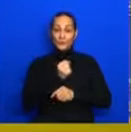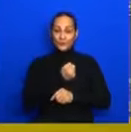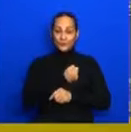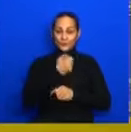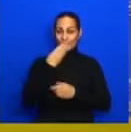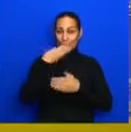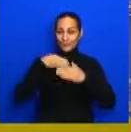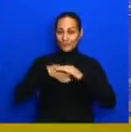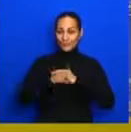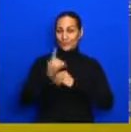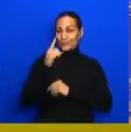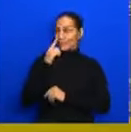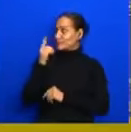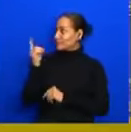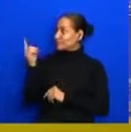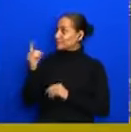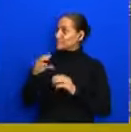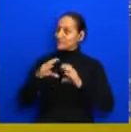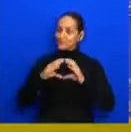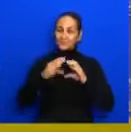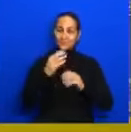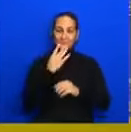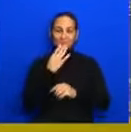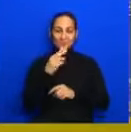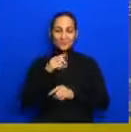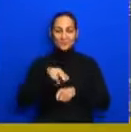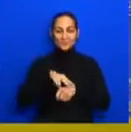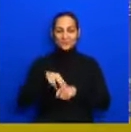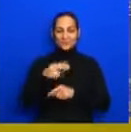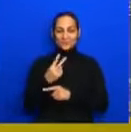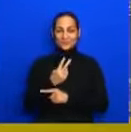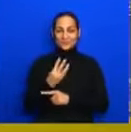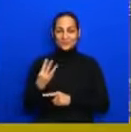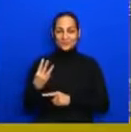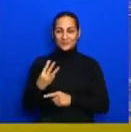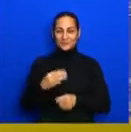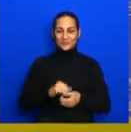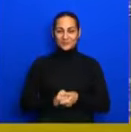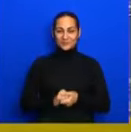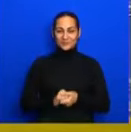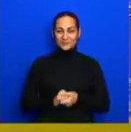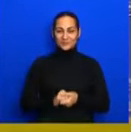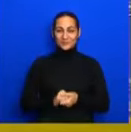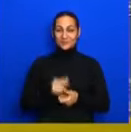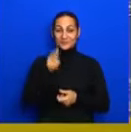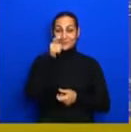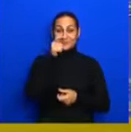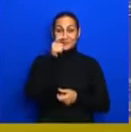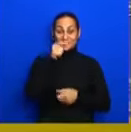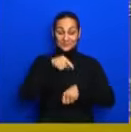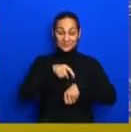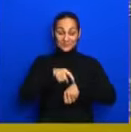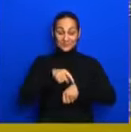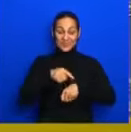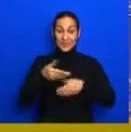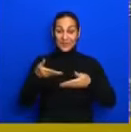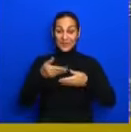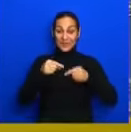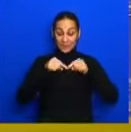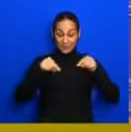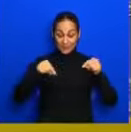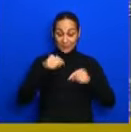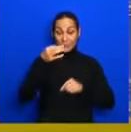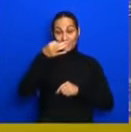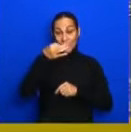número da Time Mania. Bola verde 23, verde número 23. Hora de conferir as 7 dezenas sorteadas